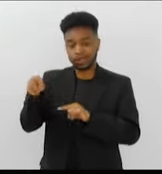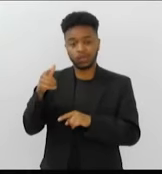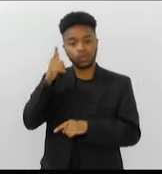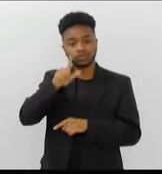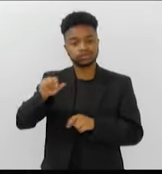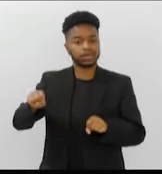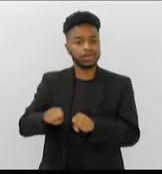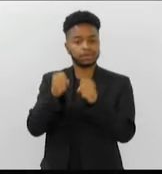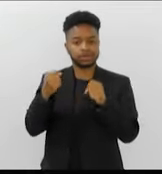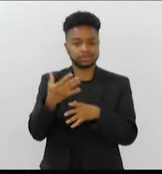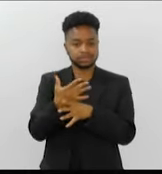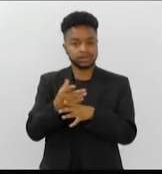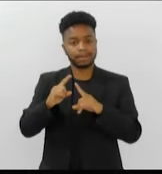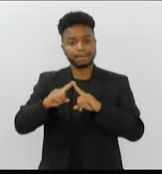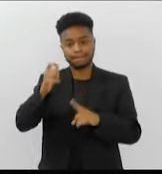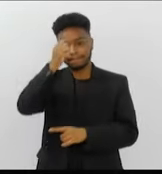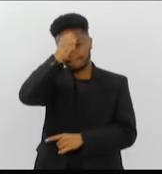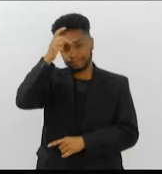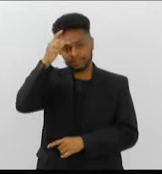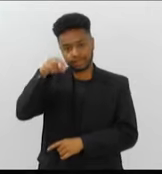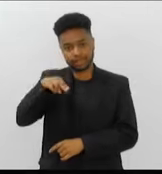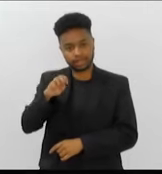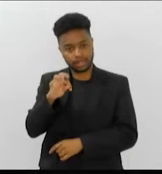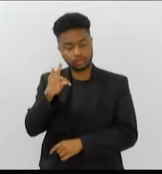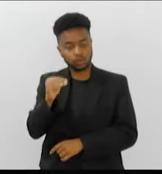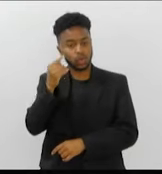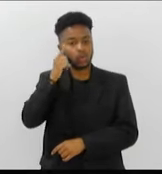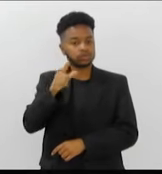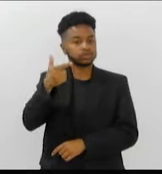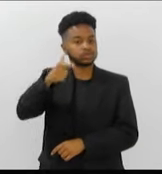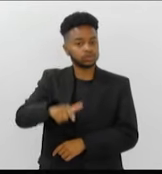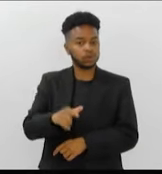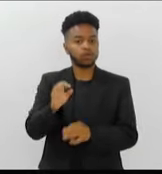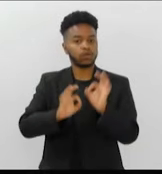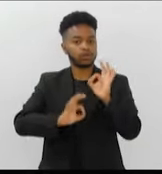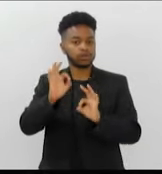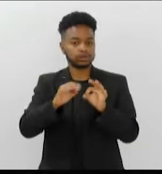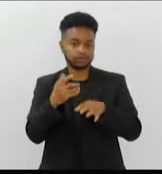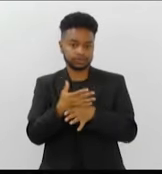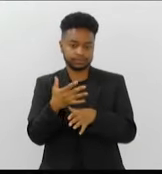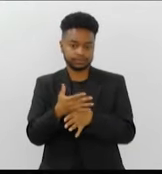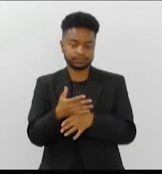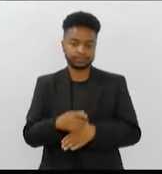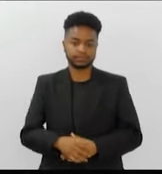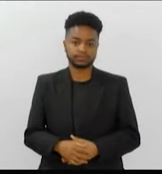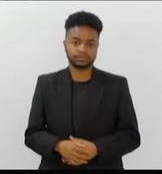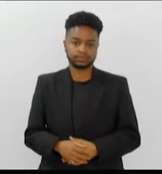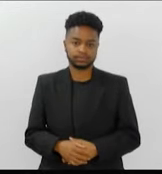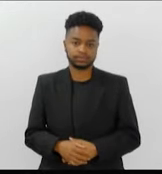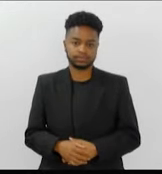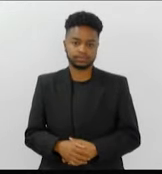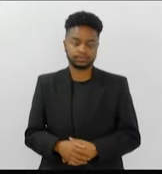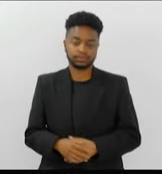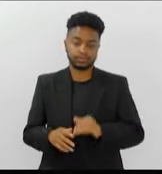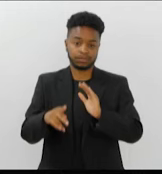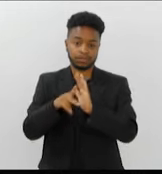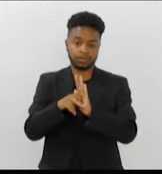Neto colocou-a novamente nos trilhos, né, feitos de